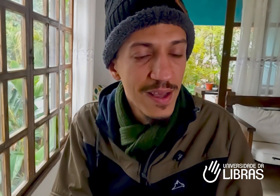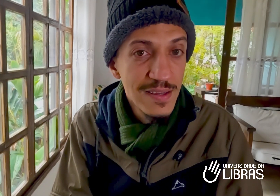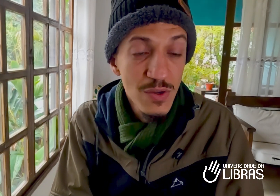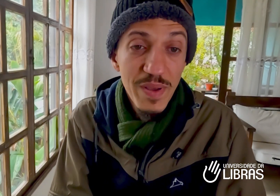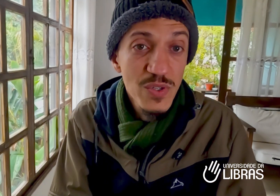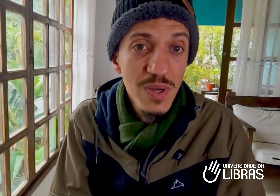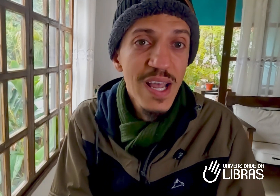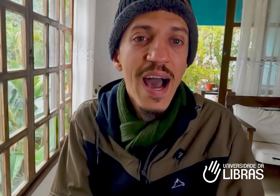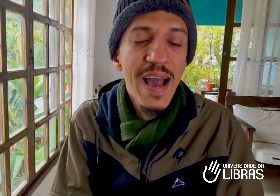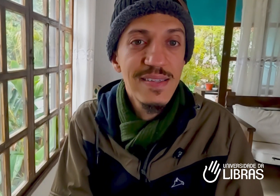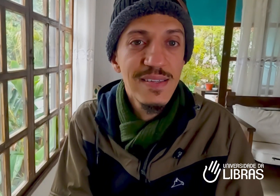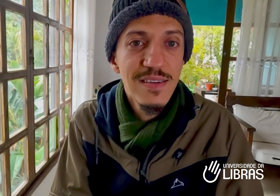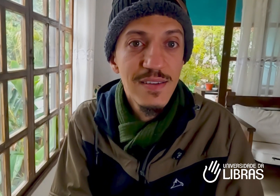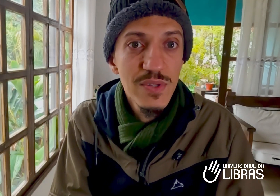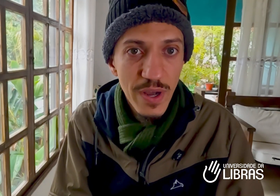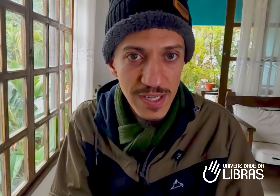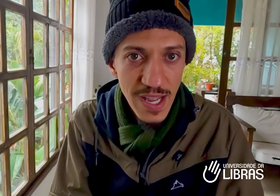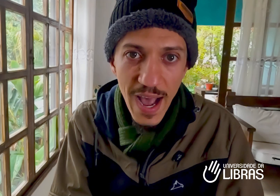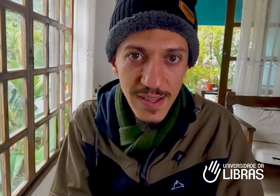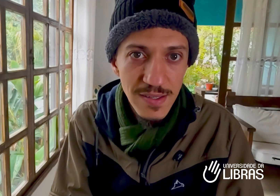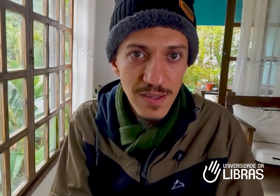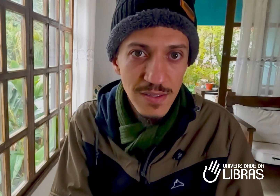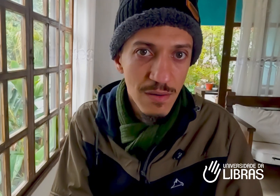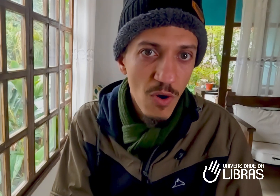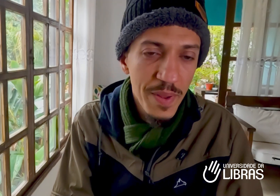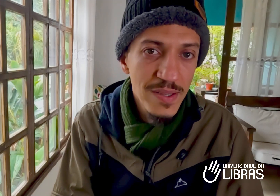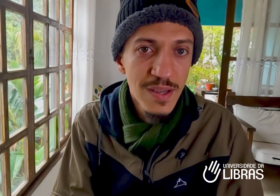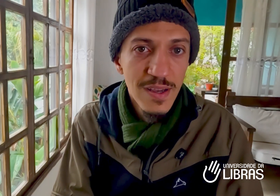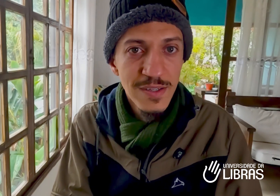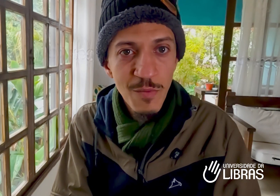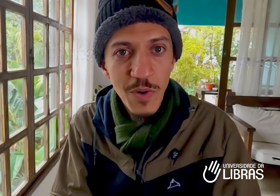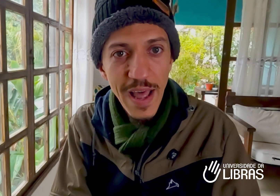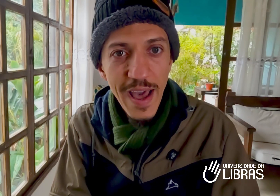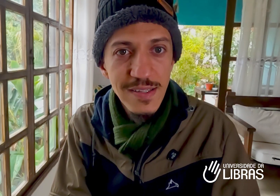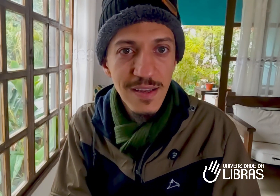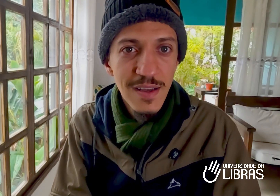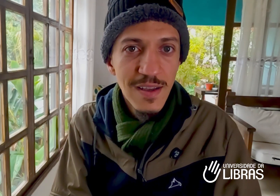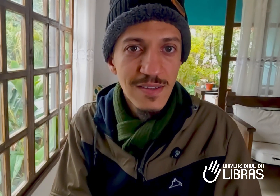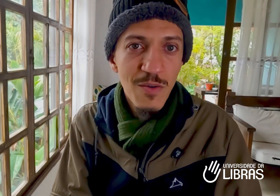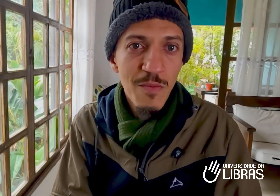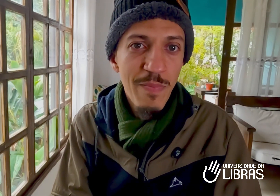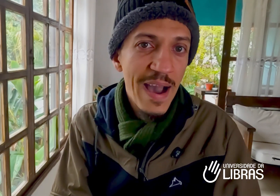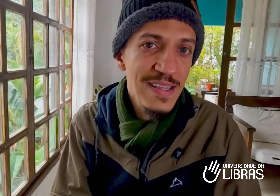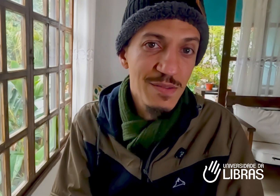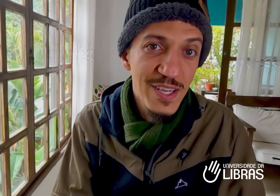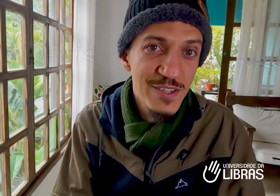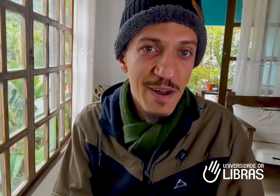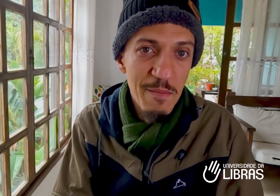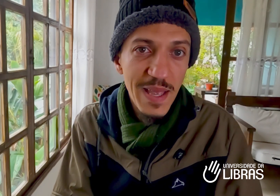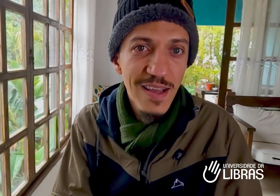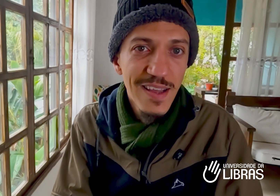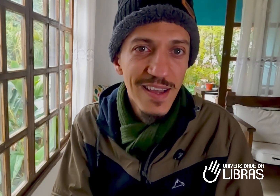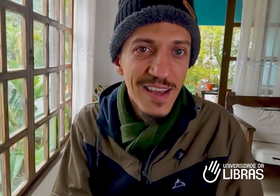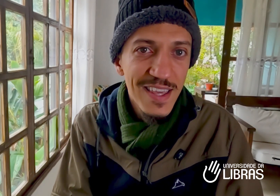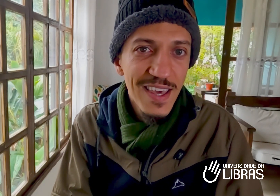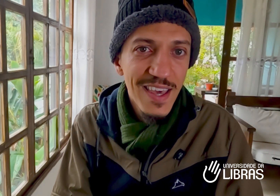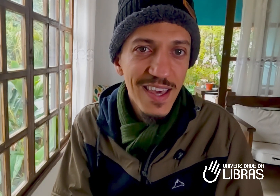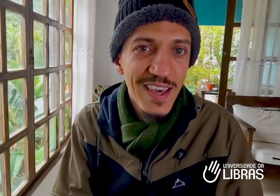Porque são pessoas reais, são histórias reais. São homens, são mulheres, são pais e mães de